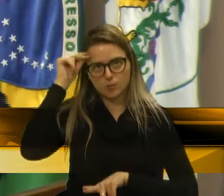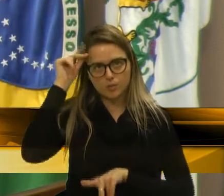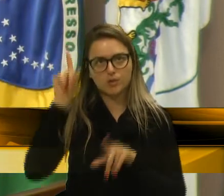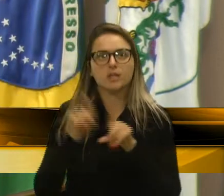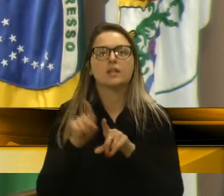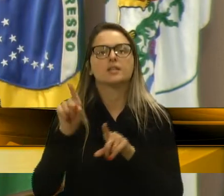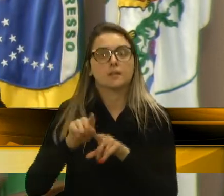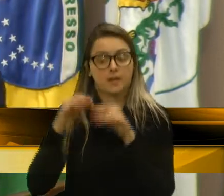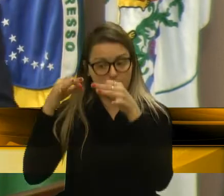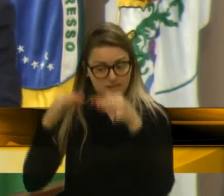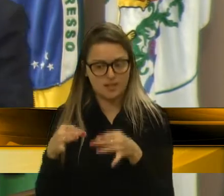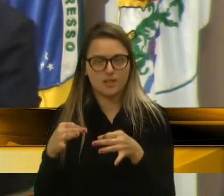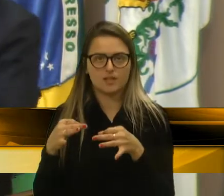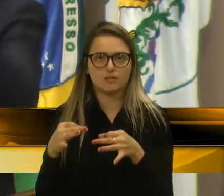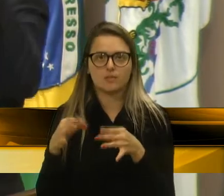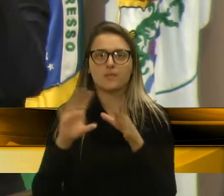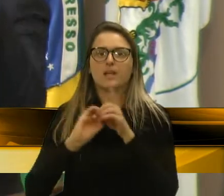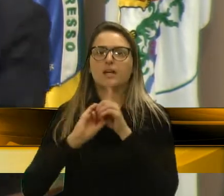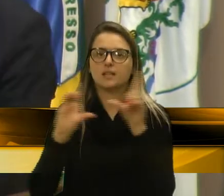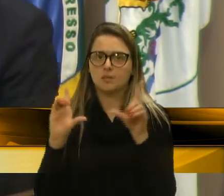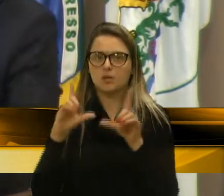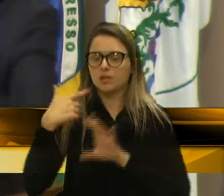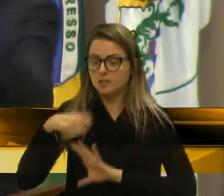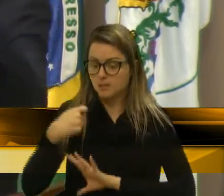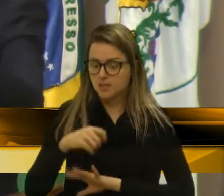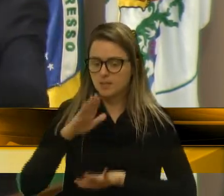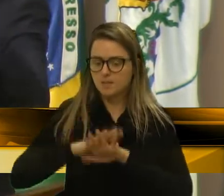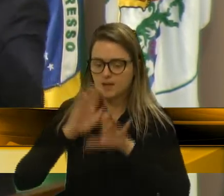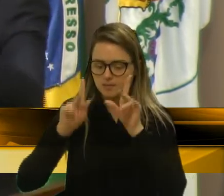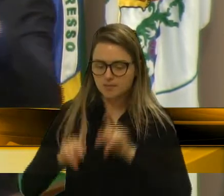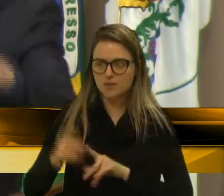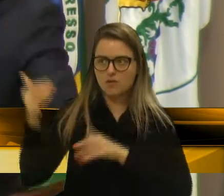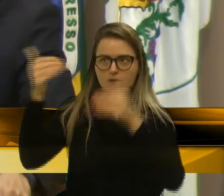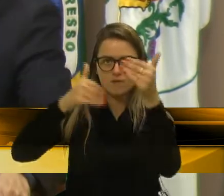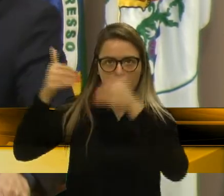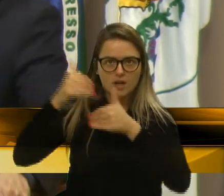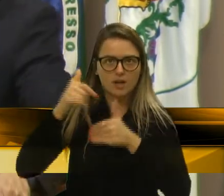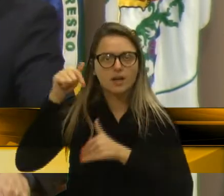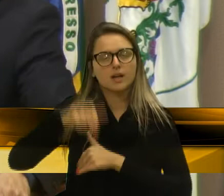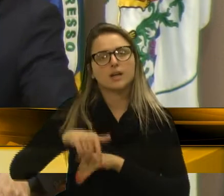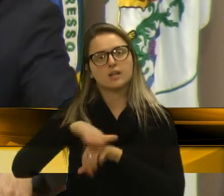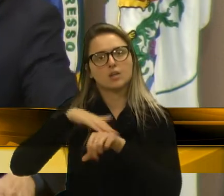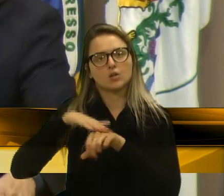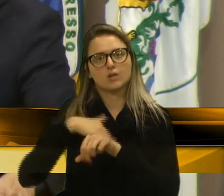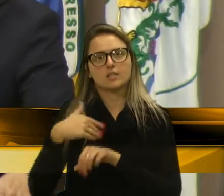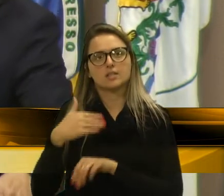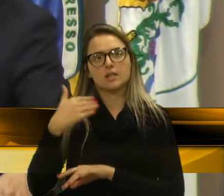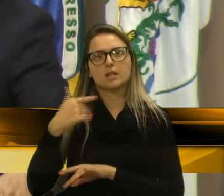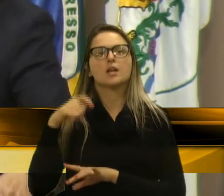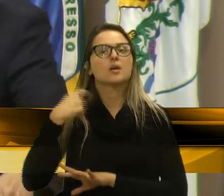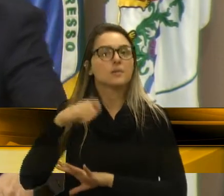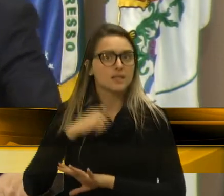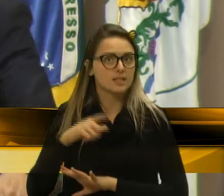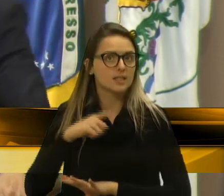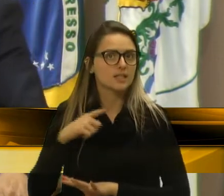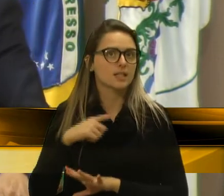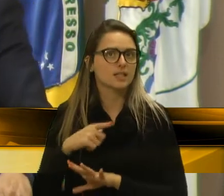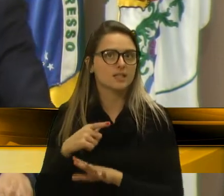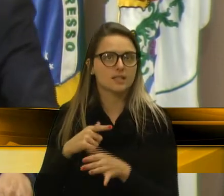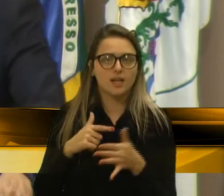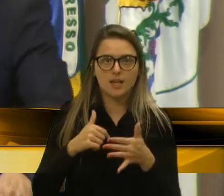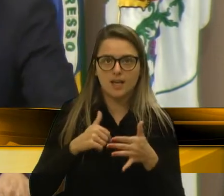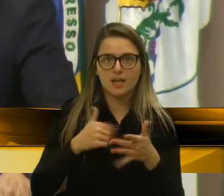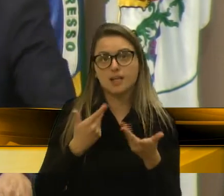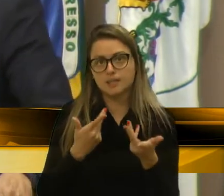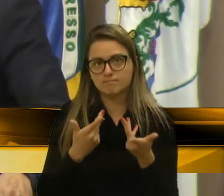saudável. A nossa democracia precisa cada vez mais que o povo venha cobrar de vereador, tem que levar bafo na nuca, quem não aguenta o calor que sai da